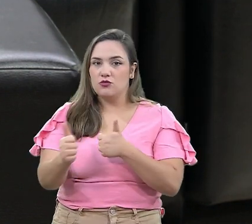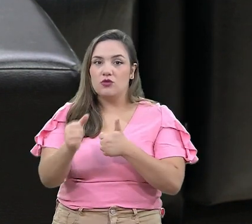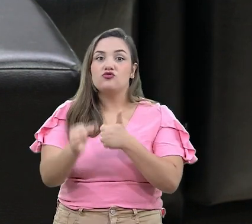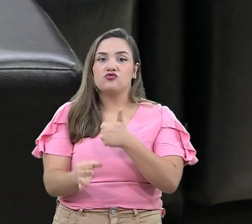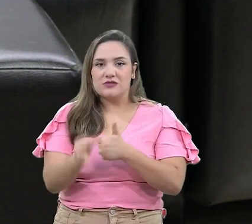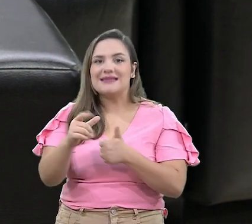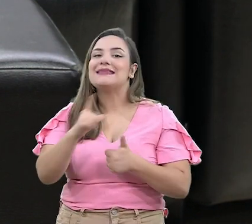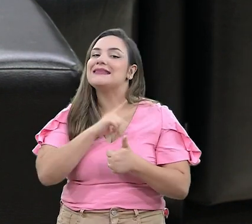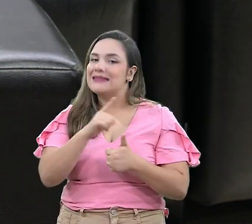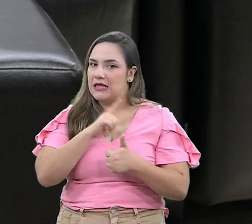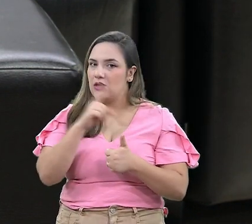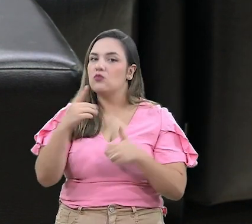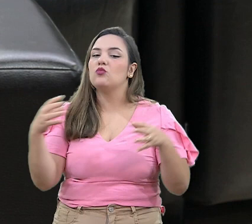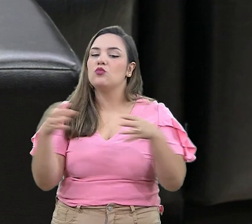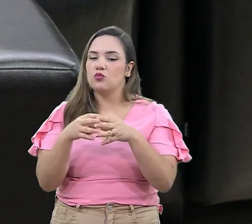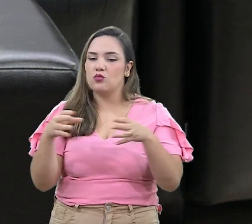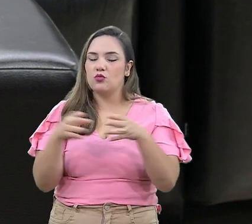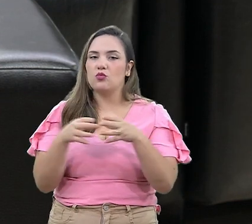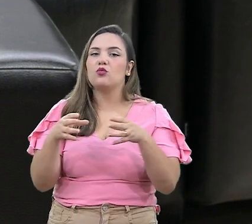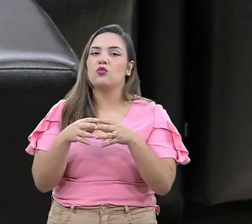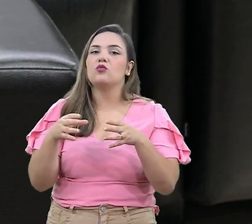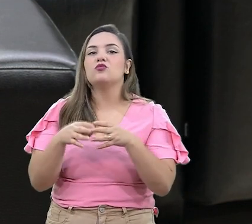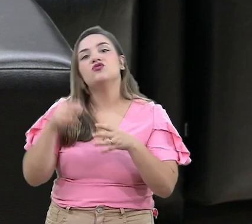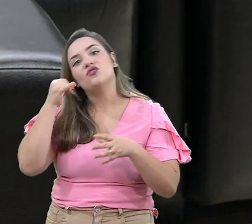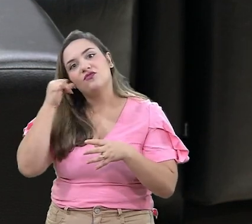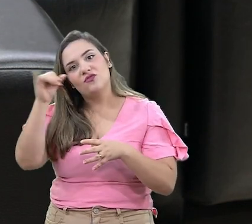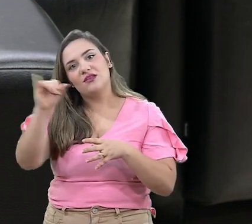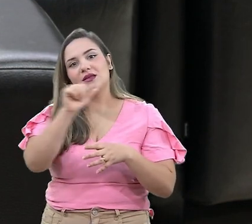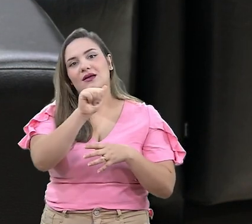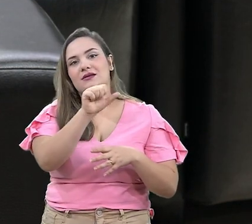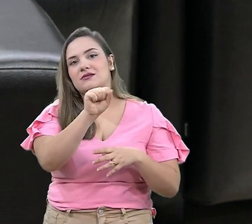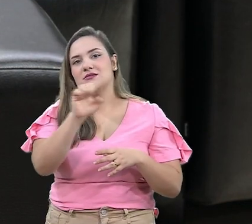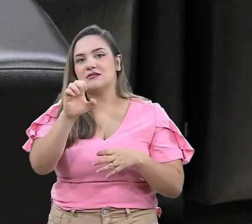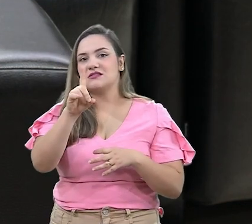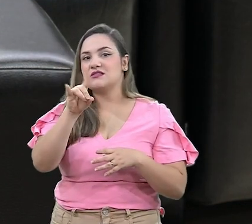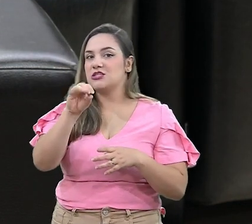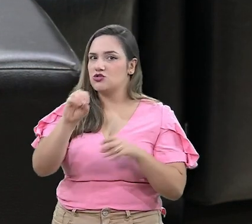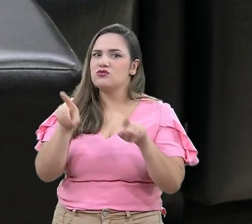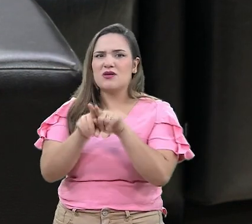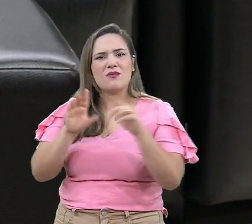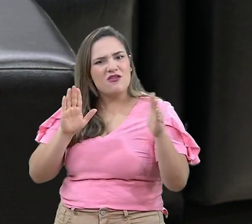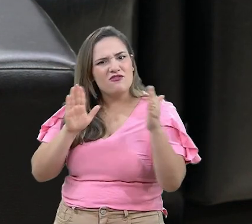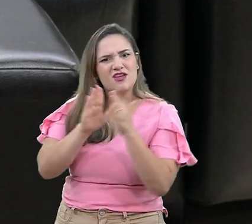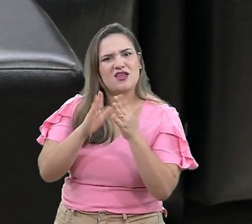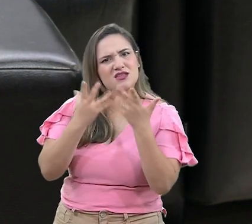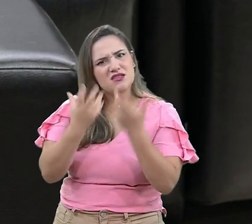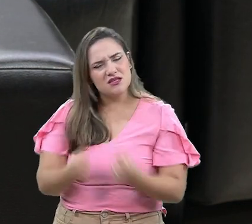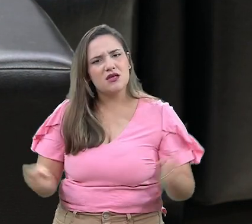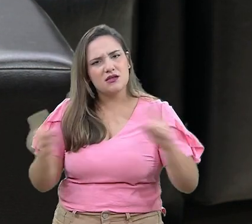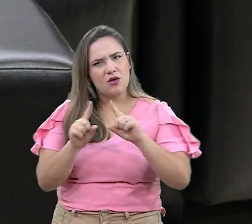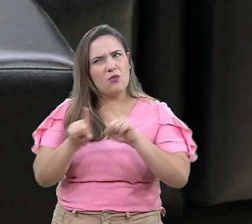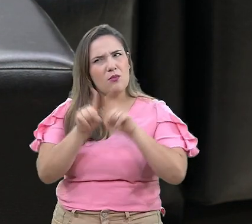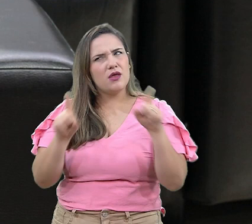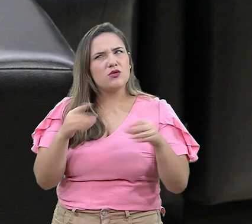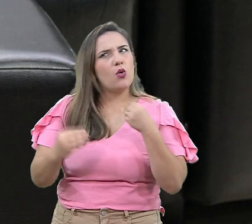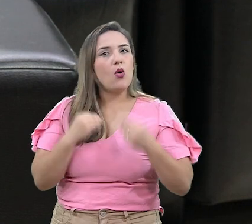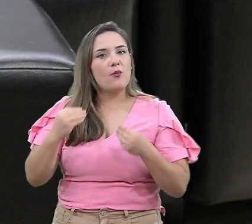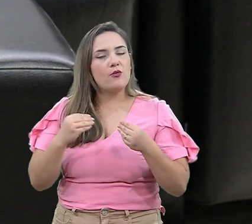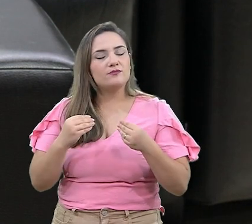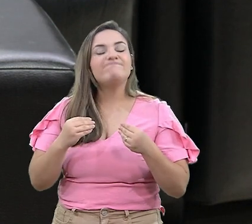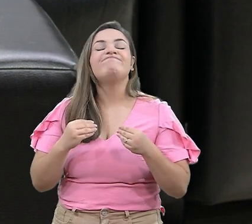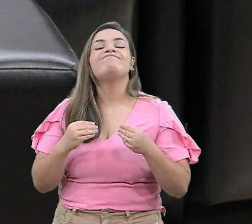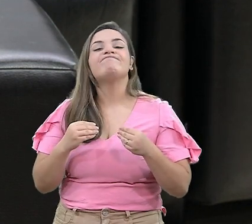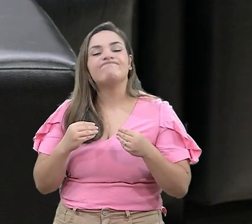uma comissão, e ela visa, claro, como já diz no nome, a prevenção e enfrentamento. Mas o que significa isso